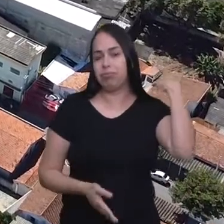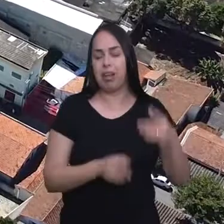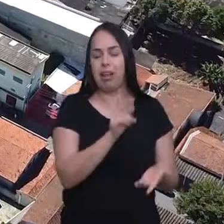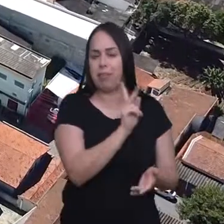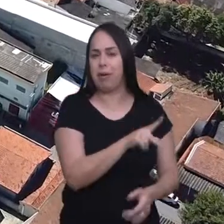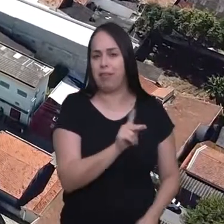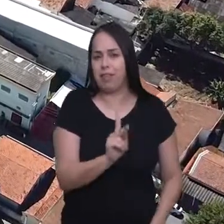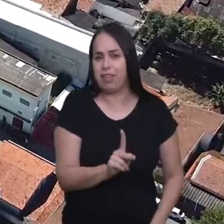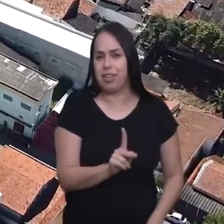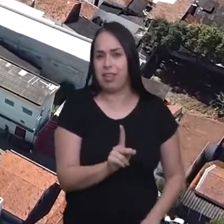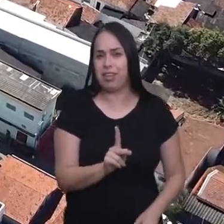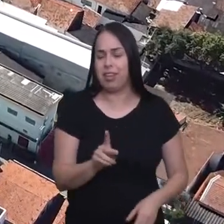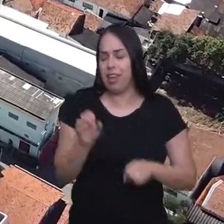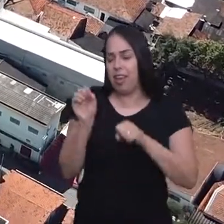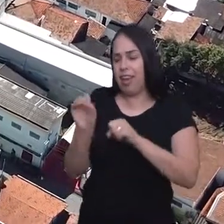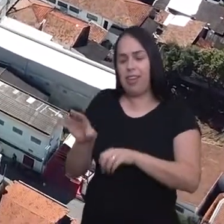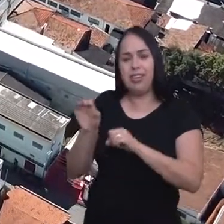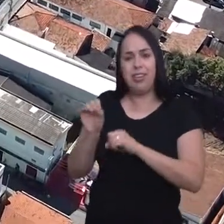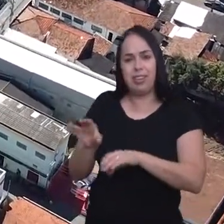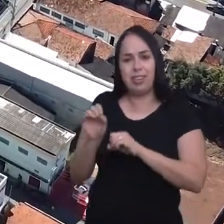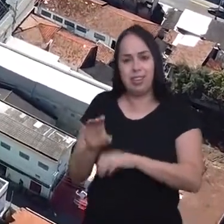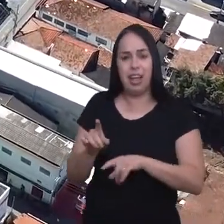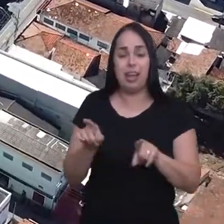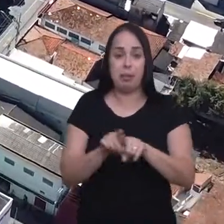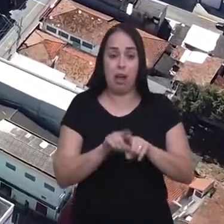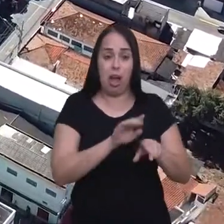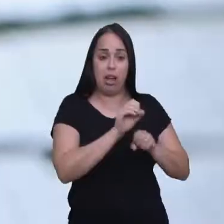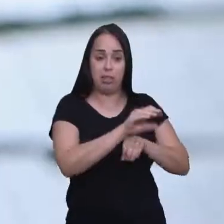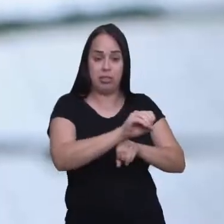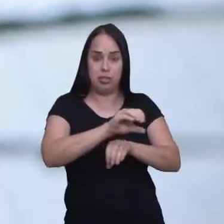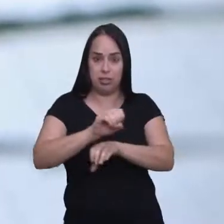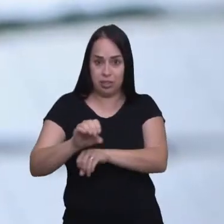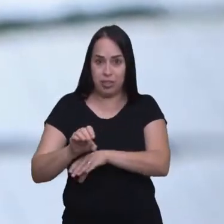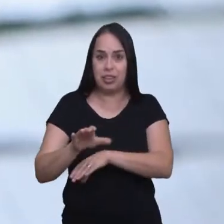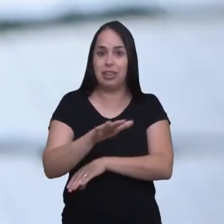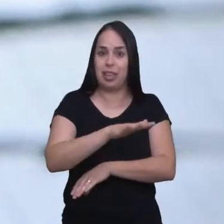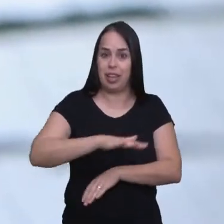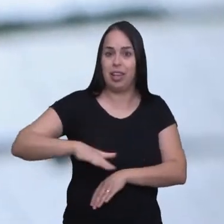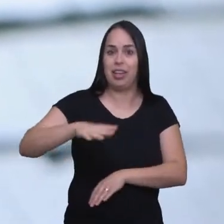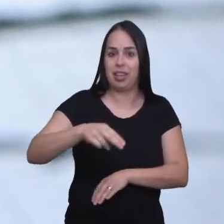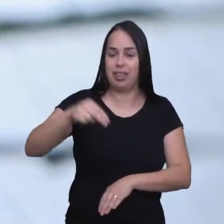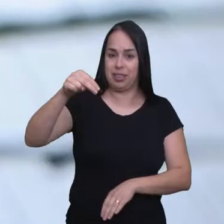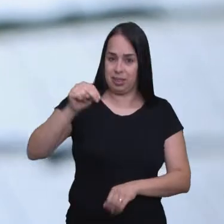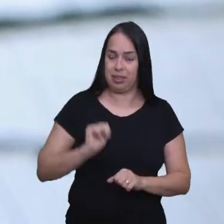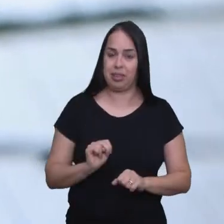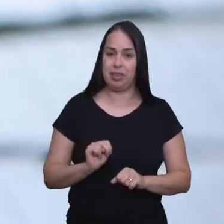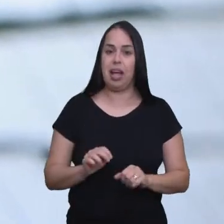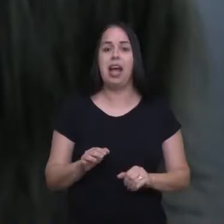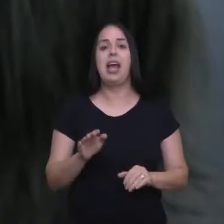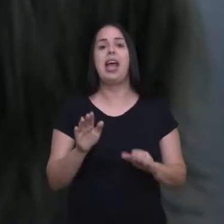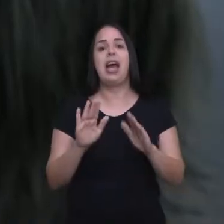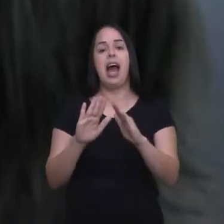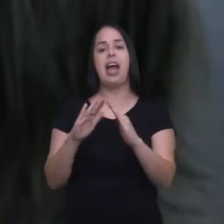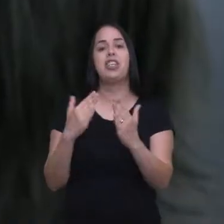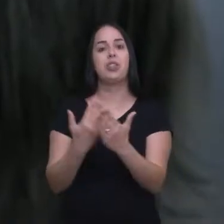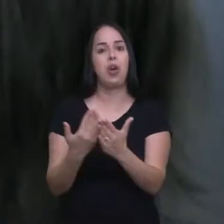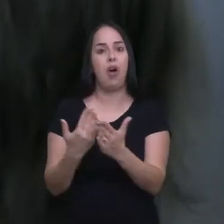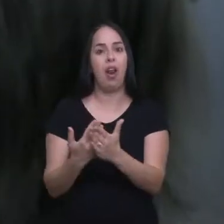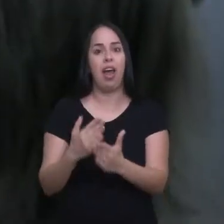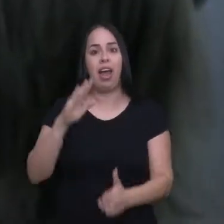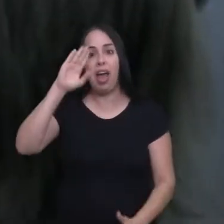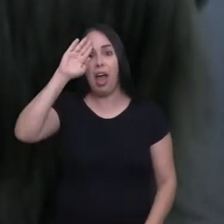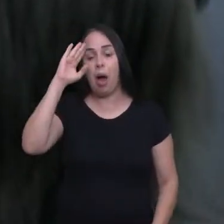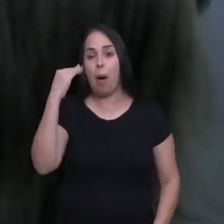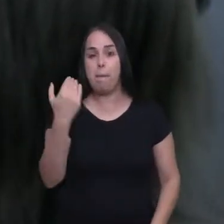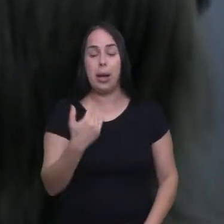papel fundamental na educação da Zona Norte de São José, tanto que dá nome a uma escola da região. Já o pai